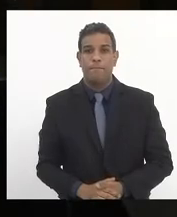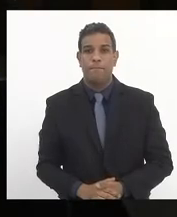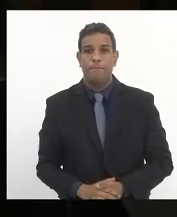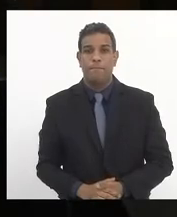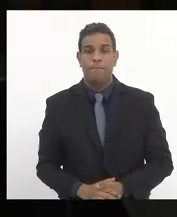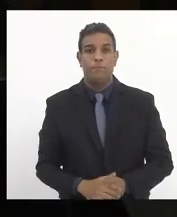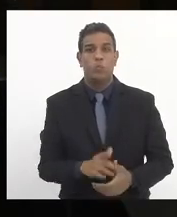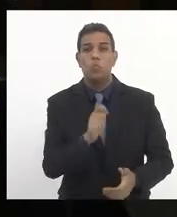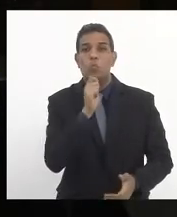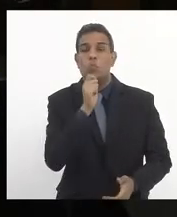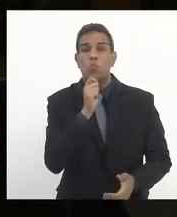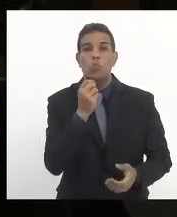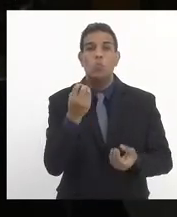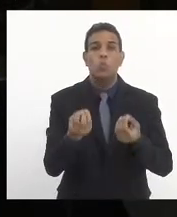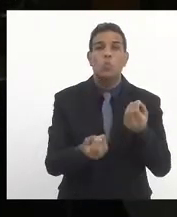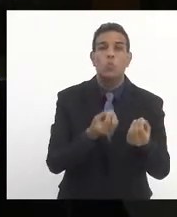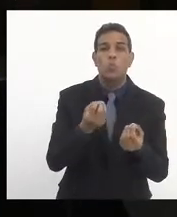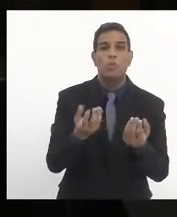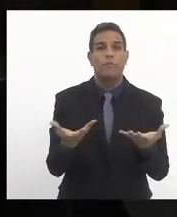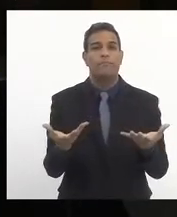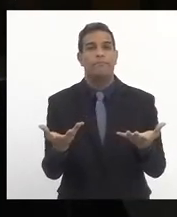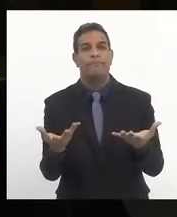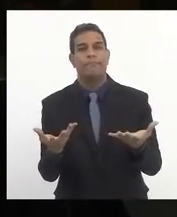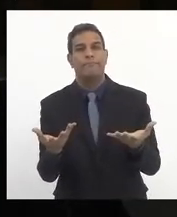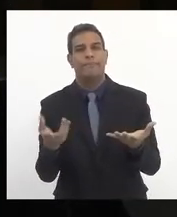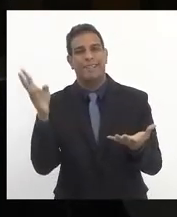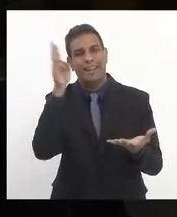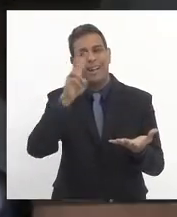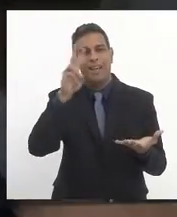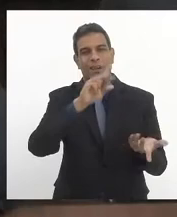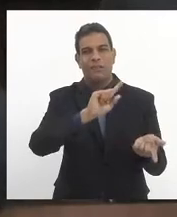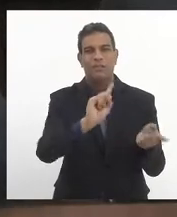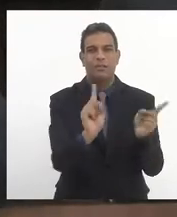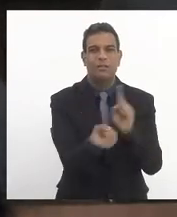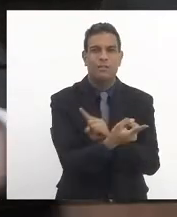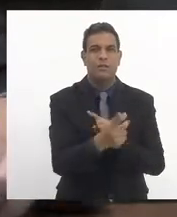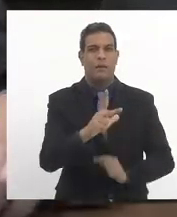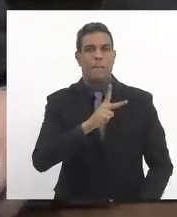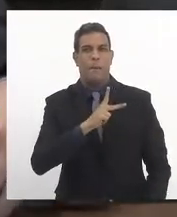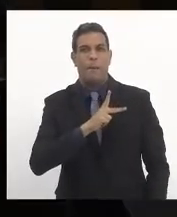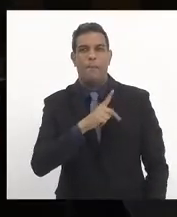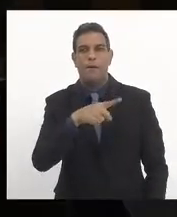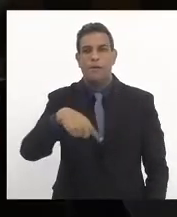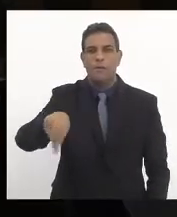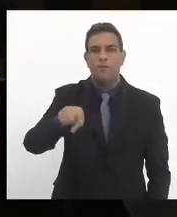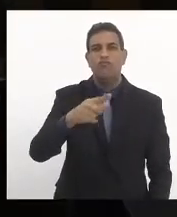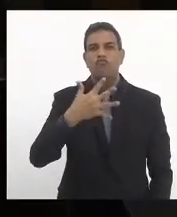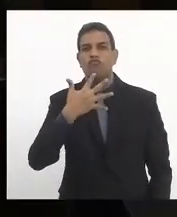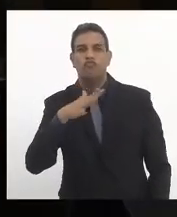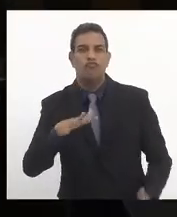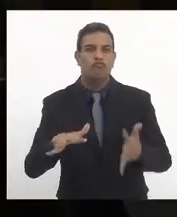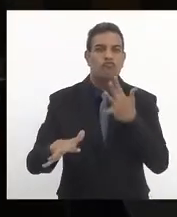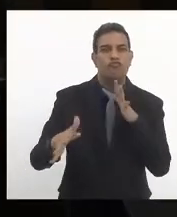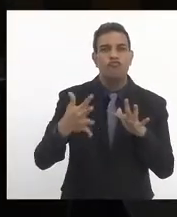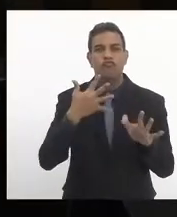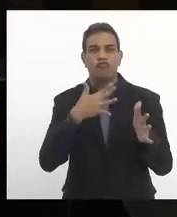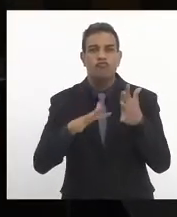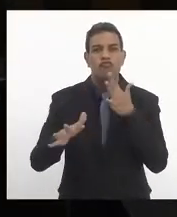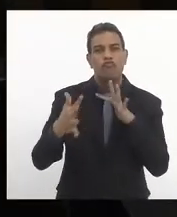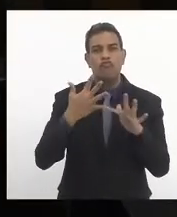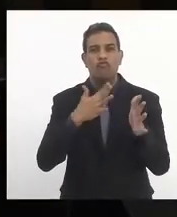queremos nem ouvir falar sobre privatização, nem ouvir falar, e que a